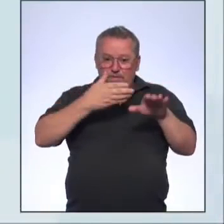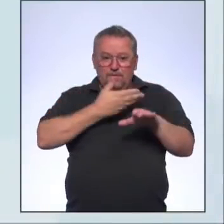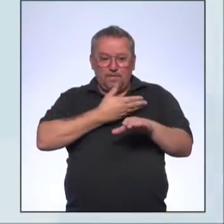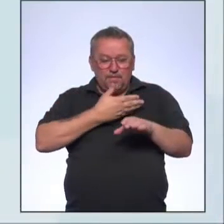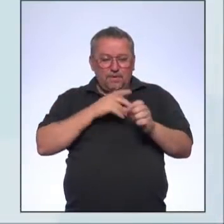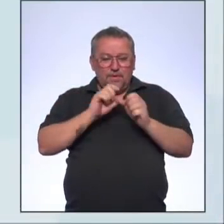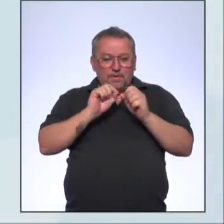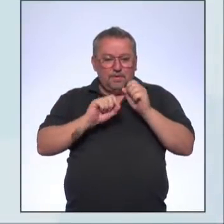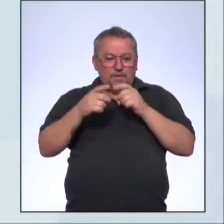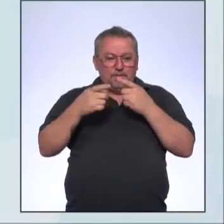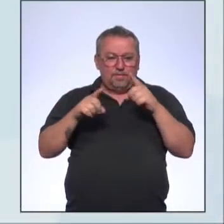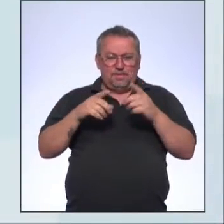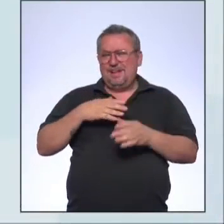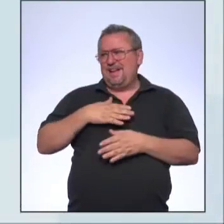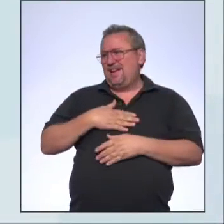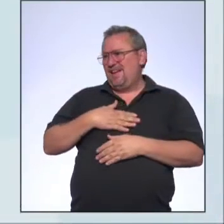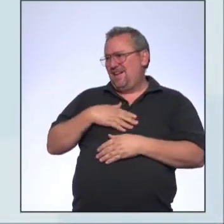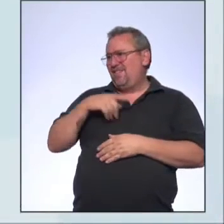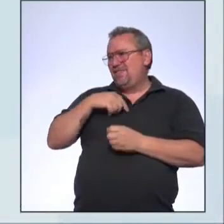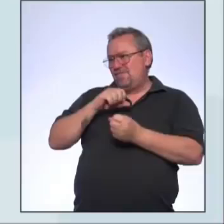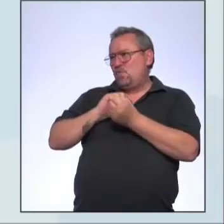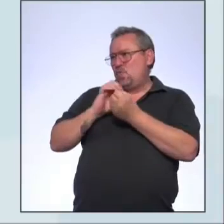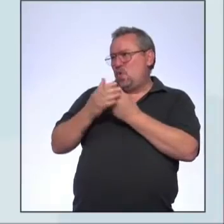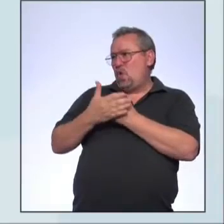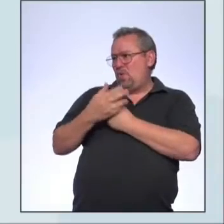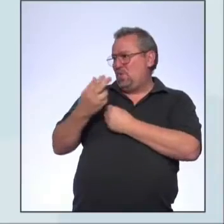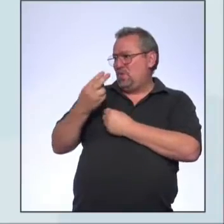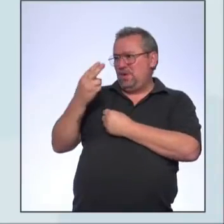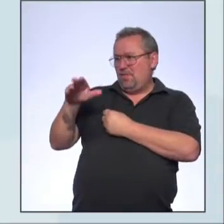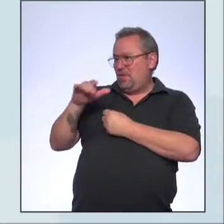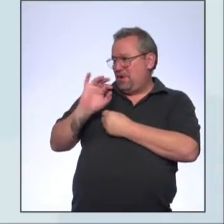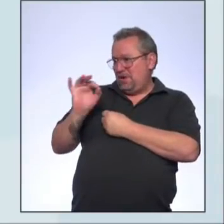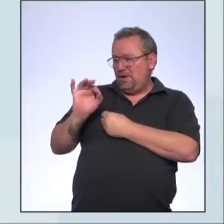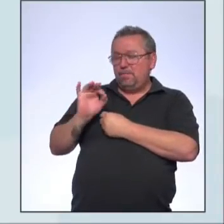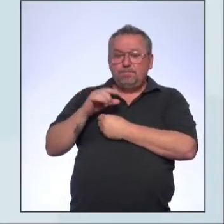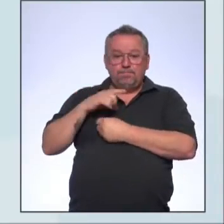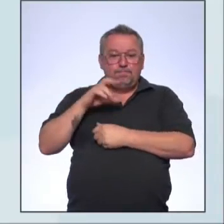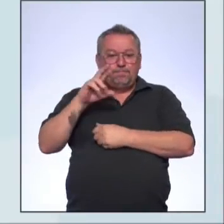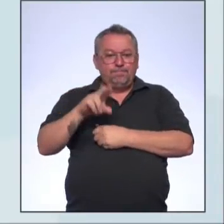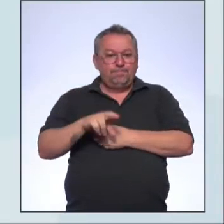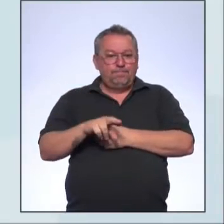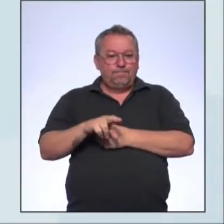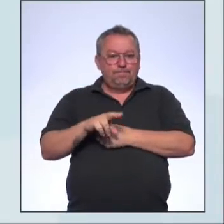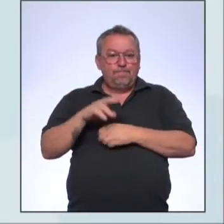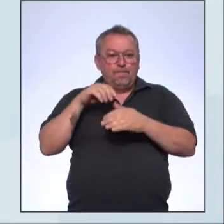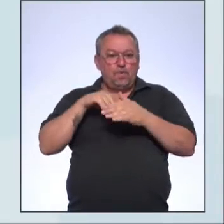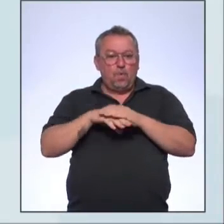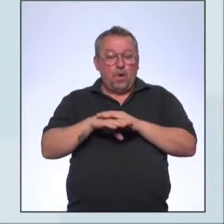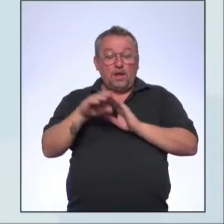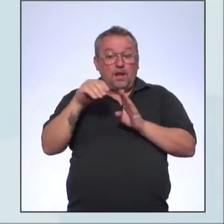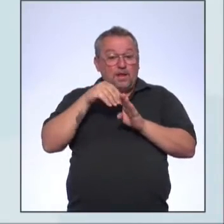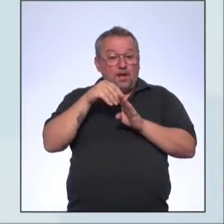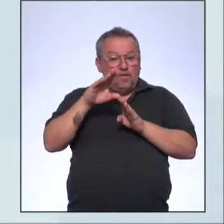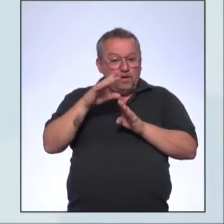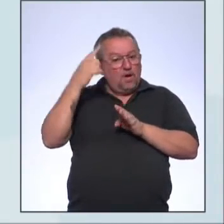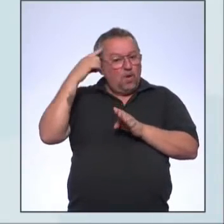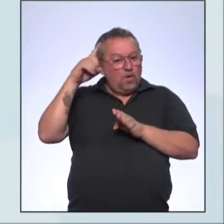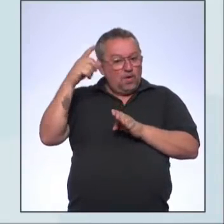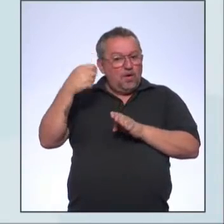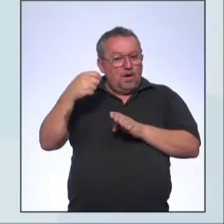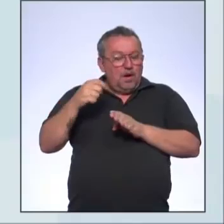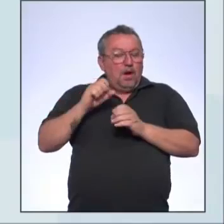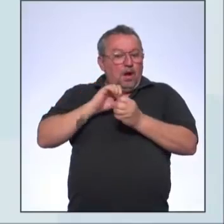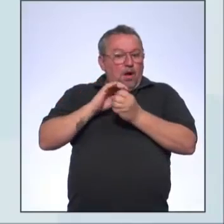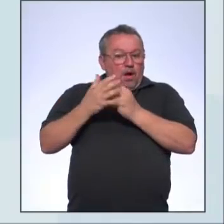a compor. Ah, professora, mas a gente está no coronavírus, agora eu não posso chamar ninguém. Você tem razão. Guarda só essa dica, porque um dia esse coronavírus